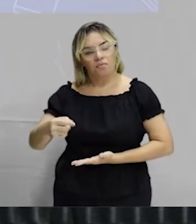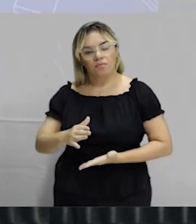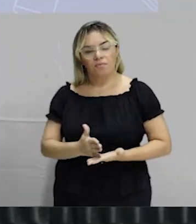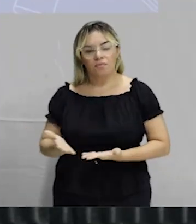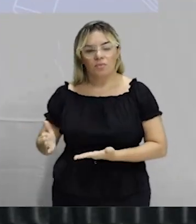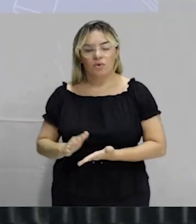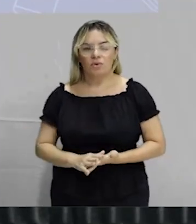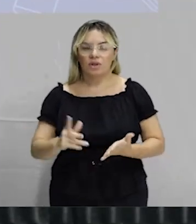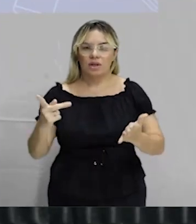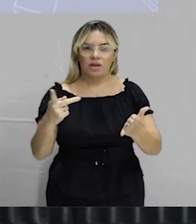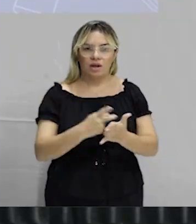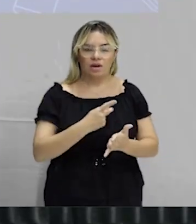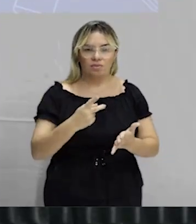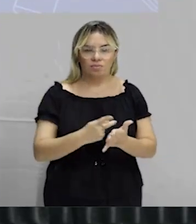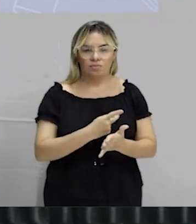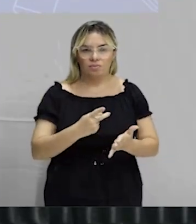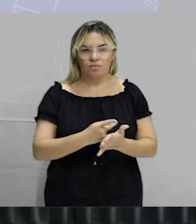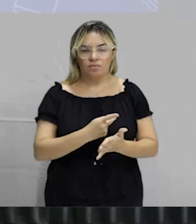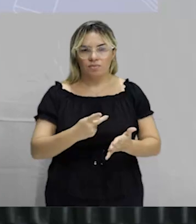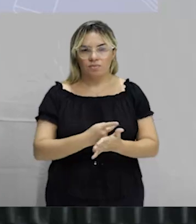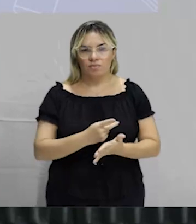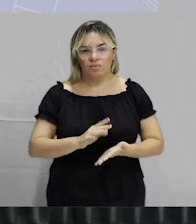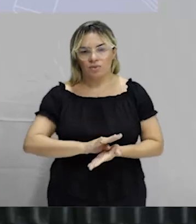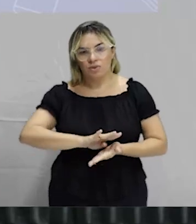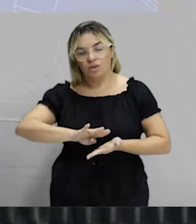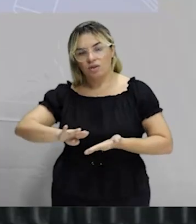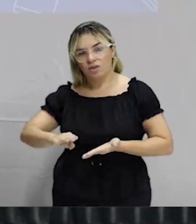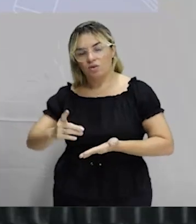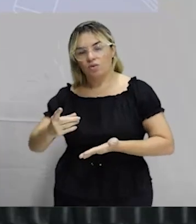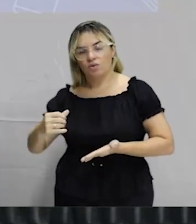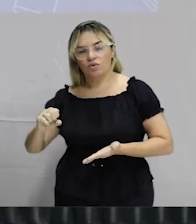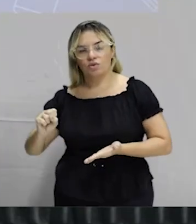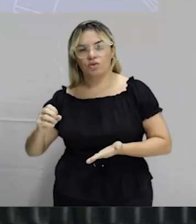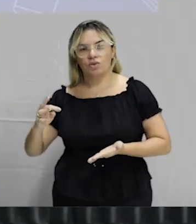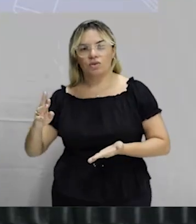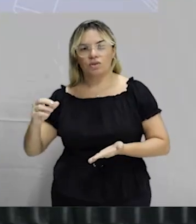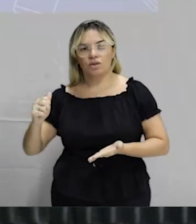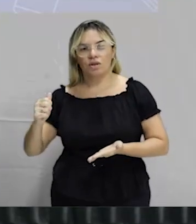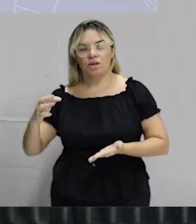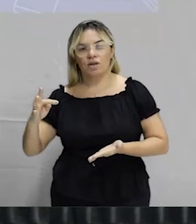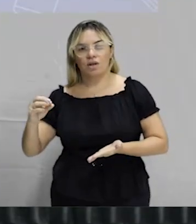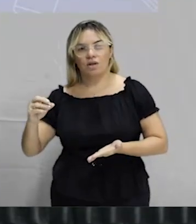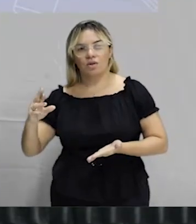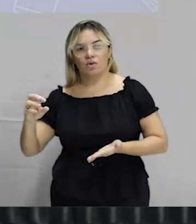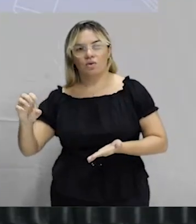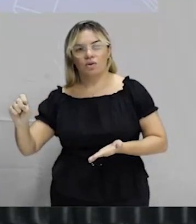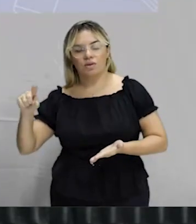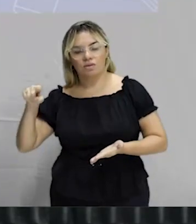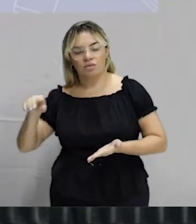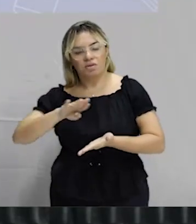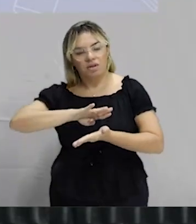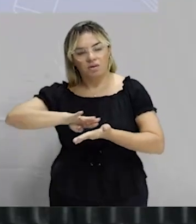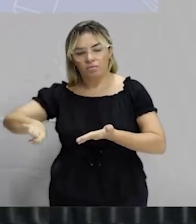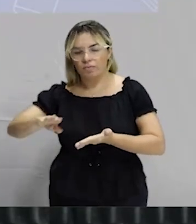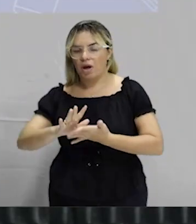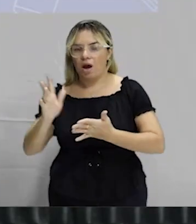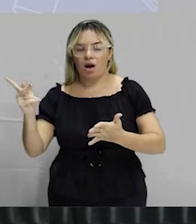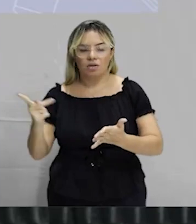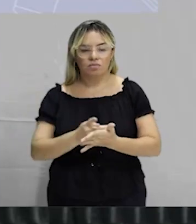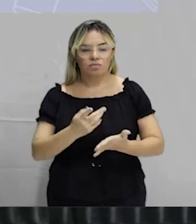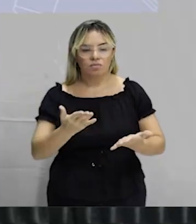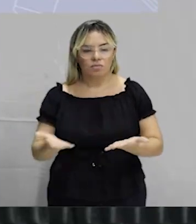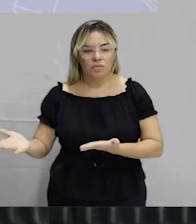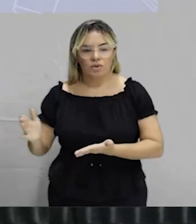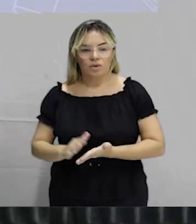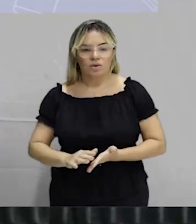o que é errado, eles chamam de distratores. Tudo bem? Então vamos lá. Observe o primeiro